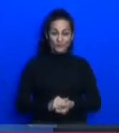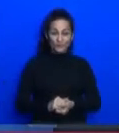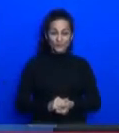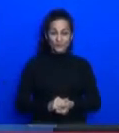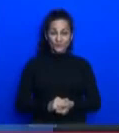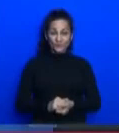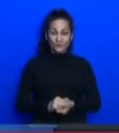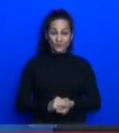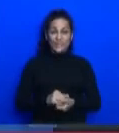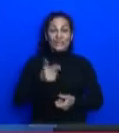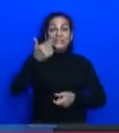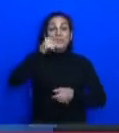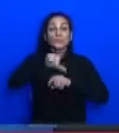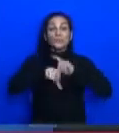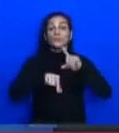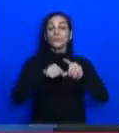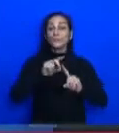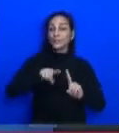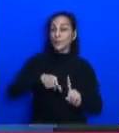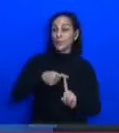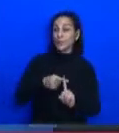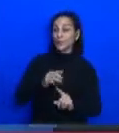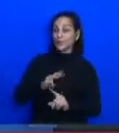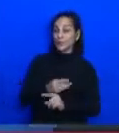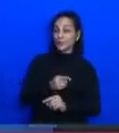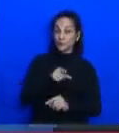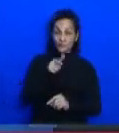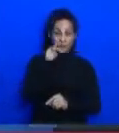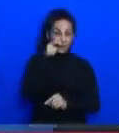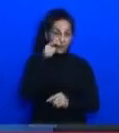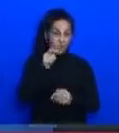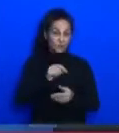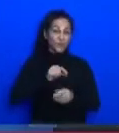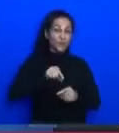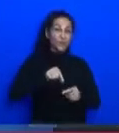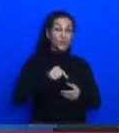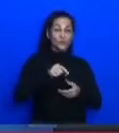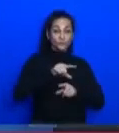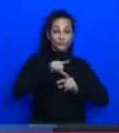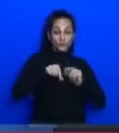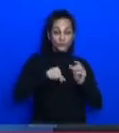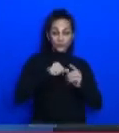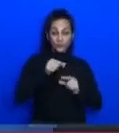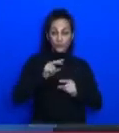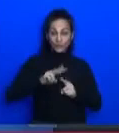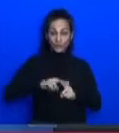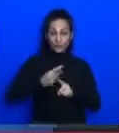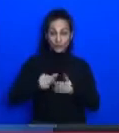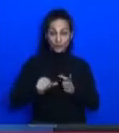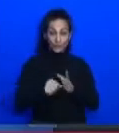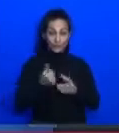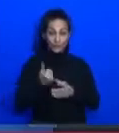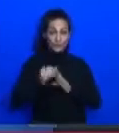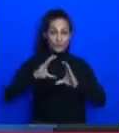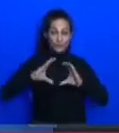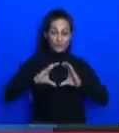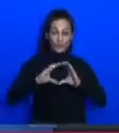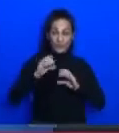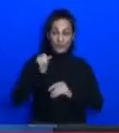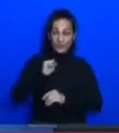37. Depois do sorteio da Mais Milionária, você conferindo o primeiro sorteio da dupla Sena. Bola